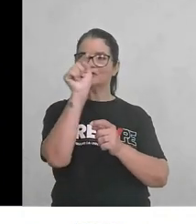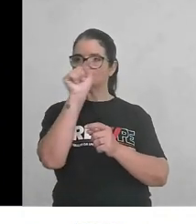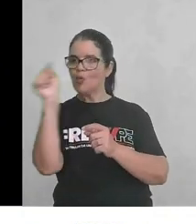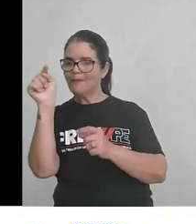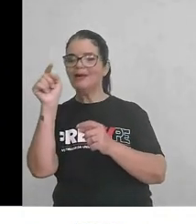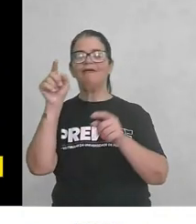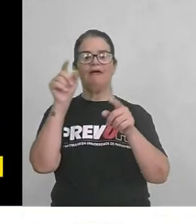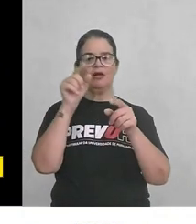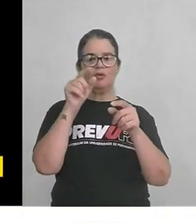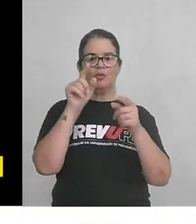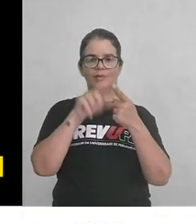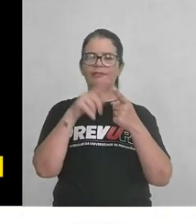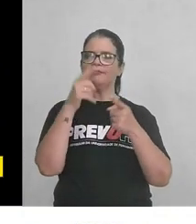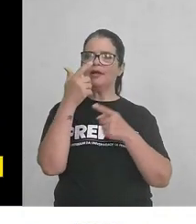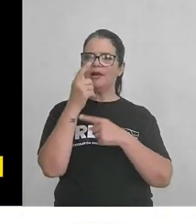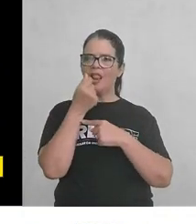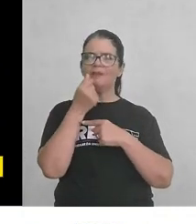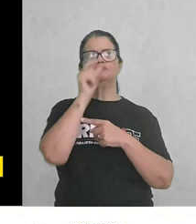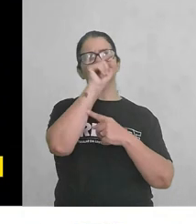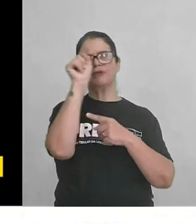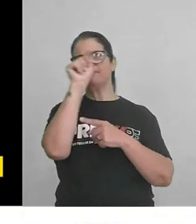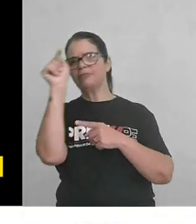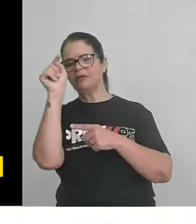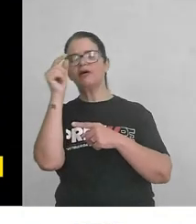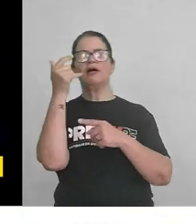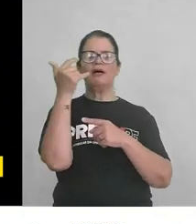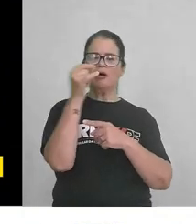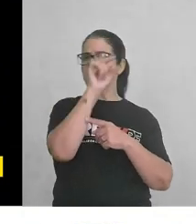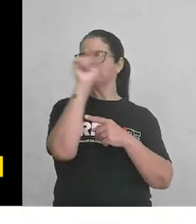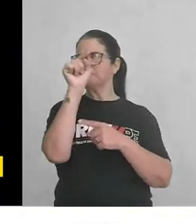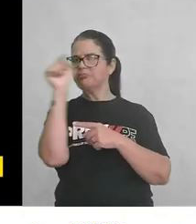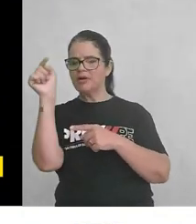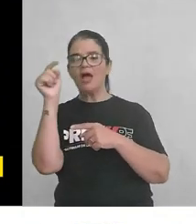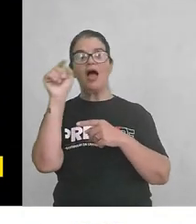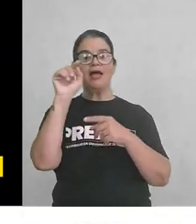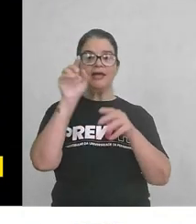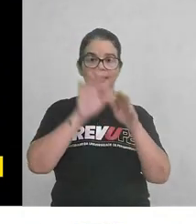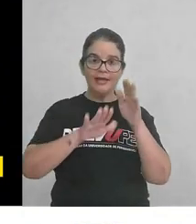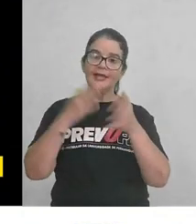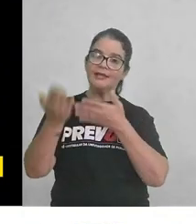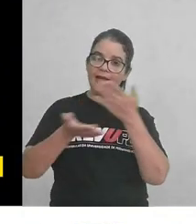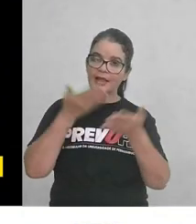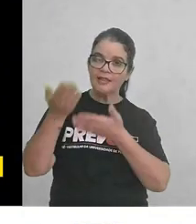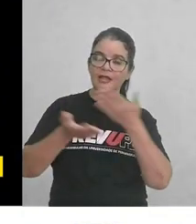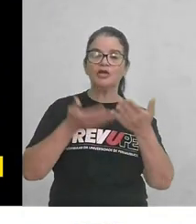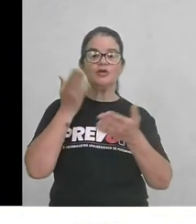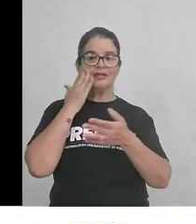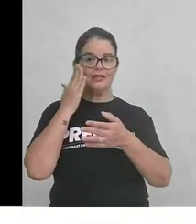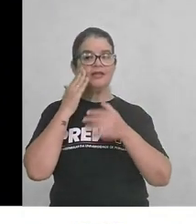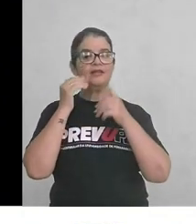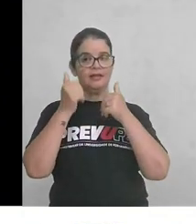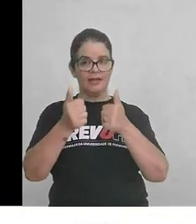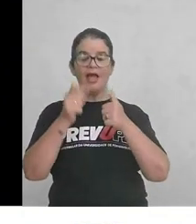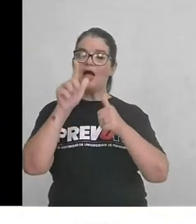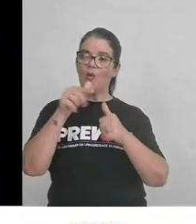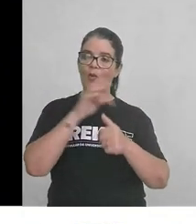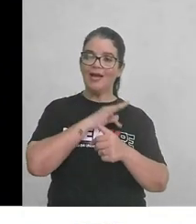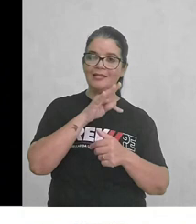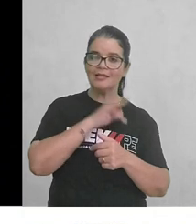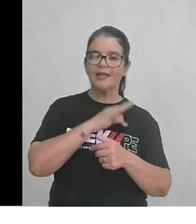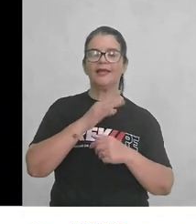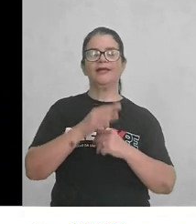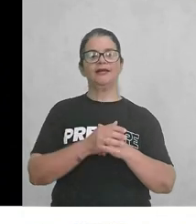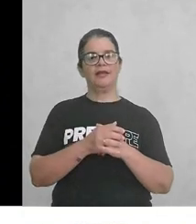de entender, tá? Então, é uma técnica do esquema superficial. E a scan é